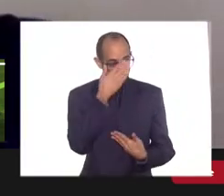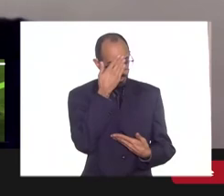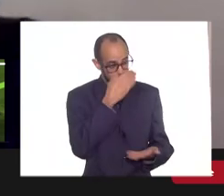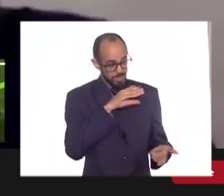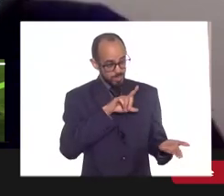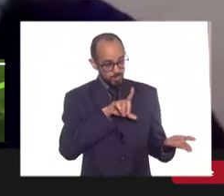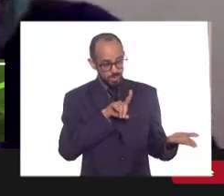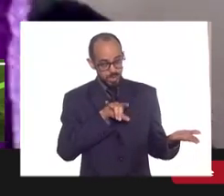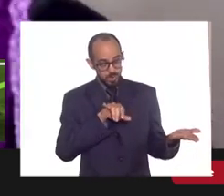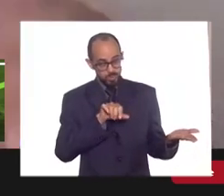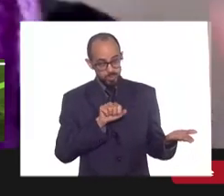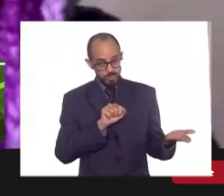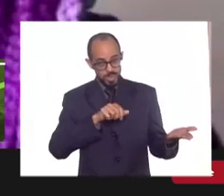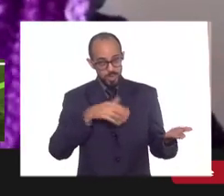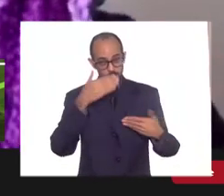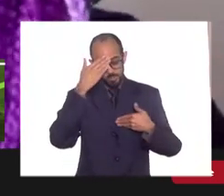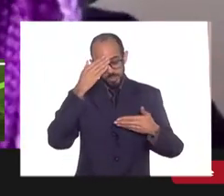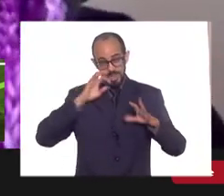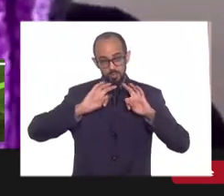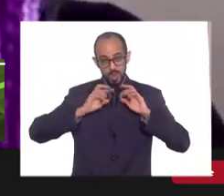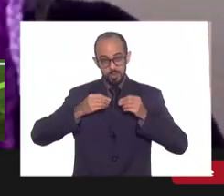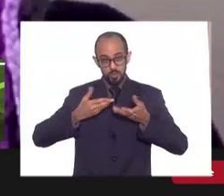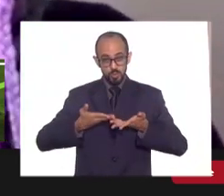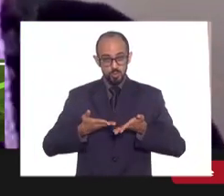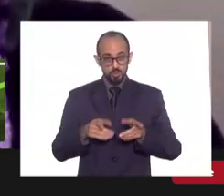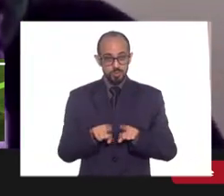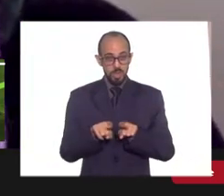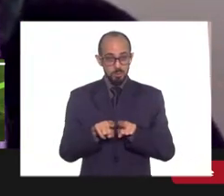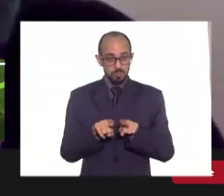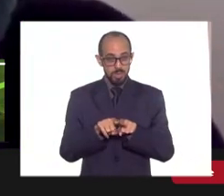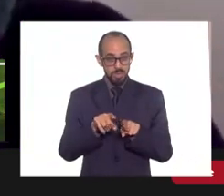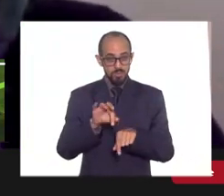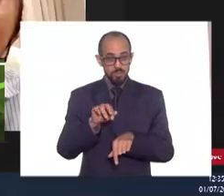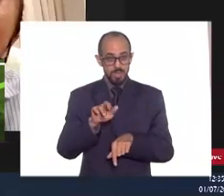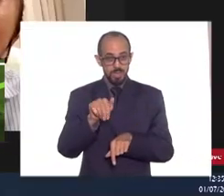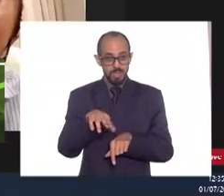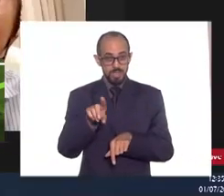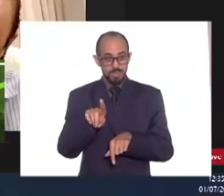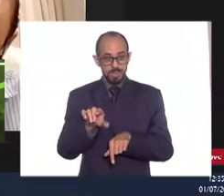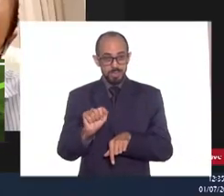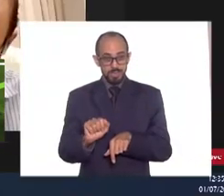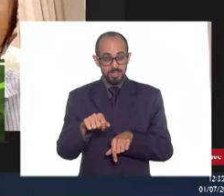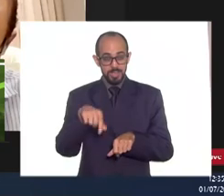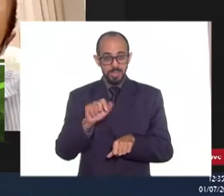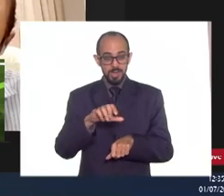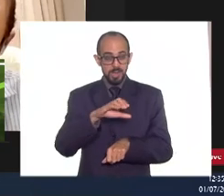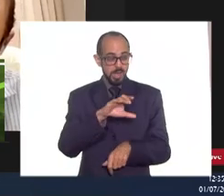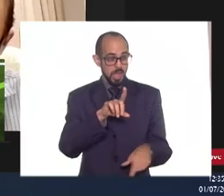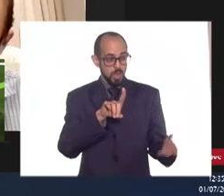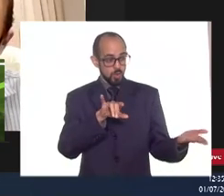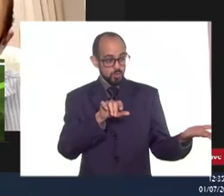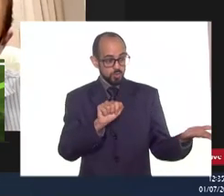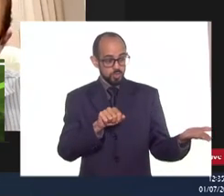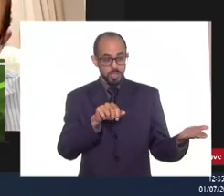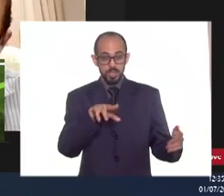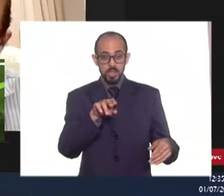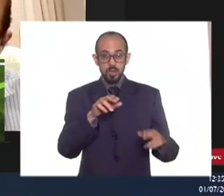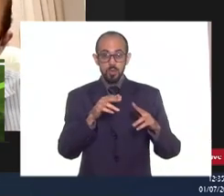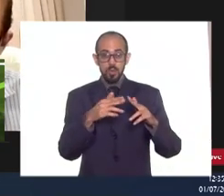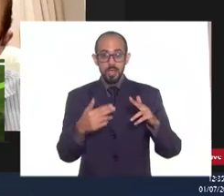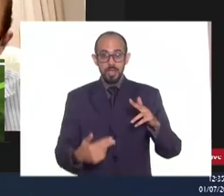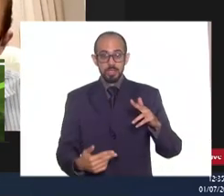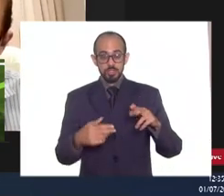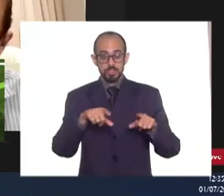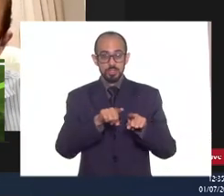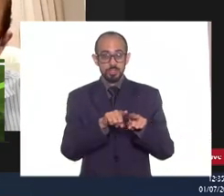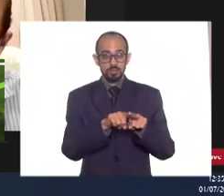Cláudia. E obrigado a todos também, né, Fernando, Ioli, Cláudia Gonçalves da UERJ, obrigada